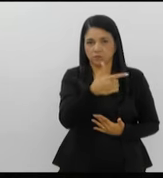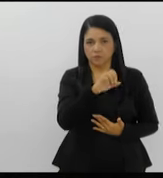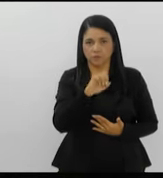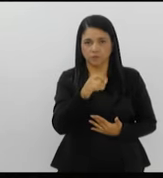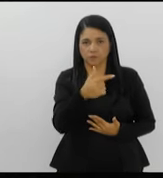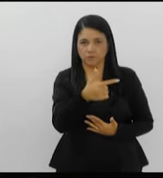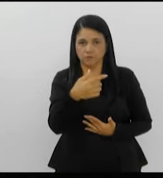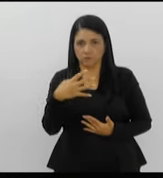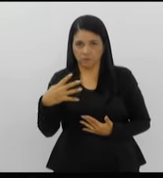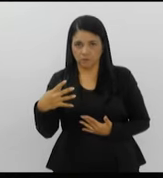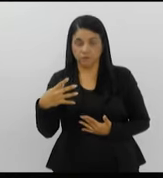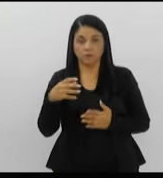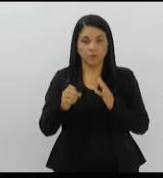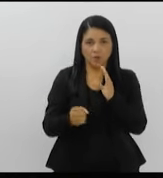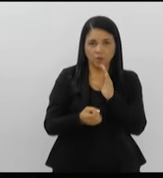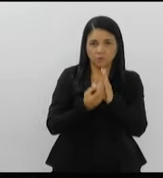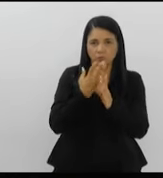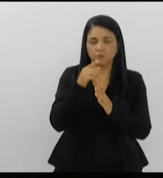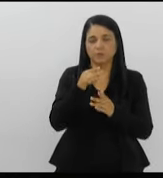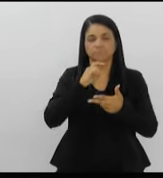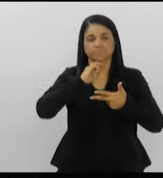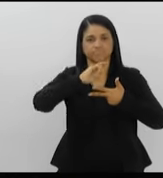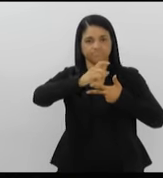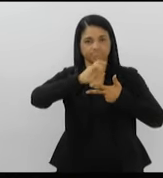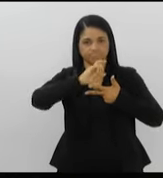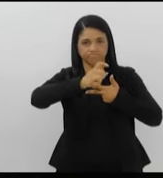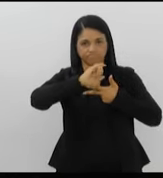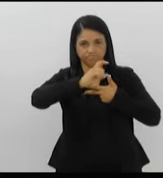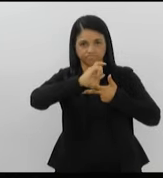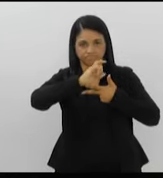24, de autoria do Poder Executivo.